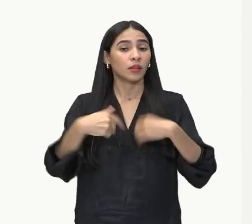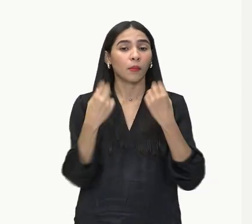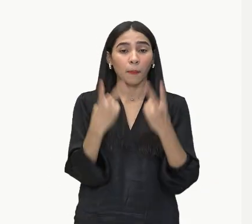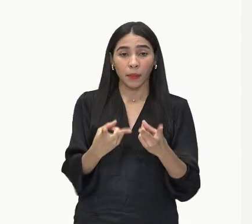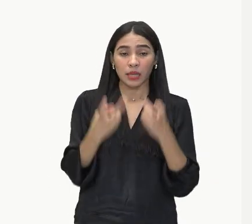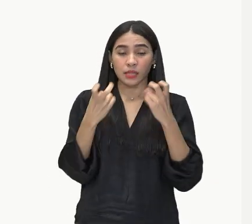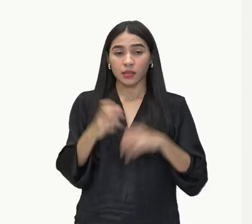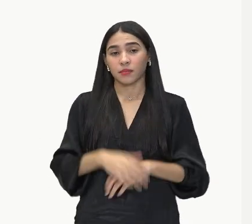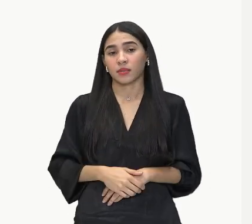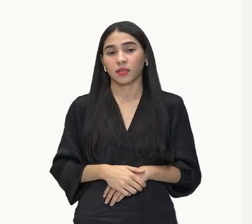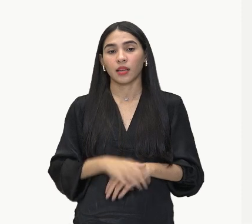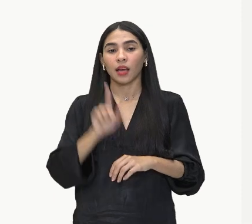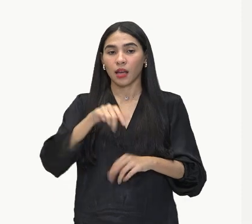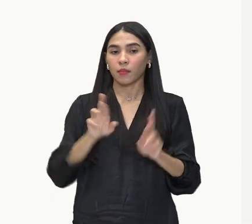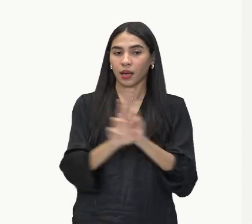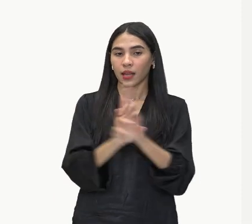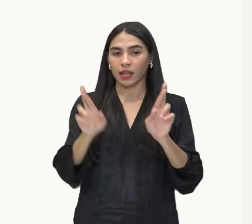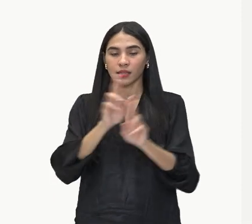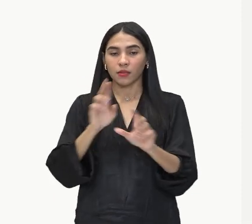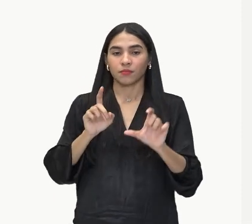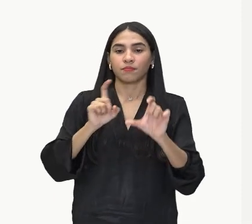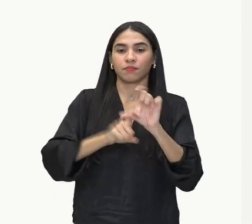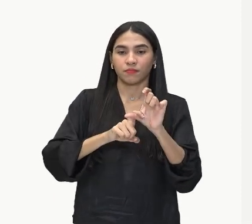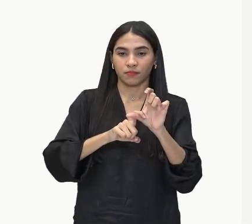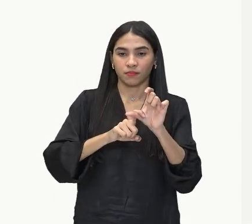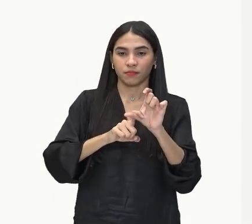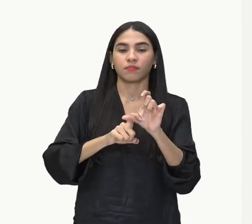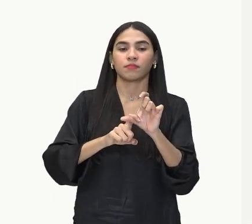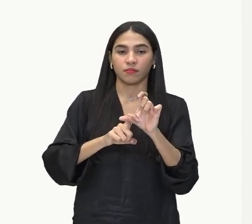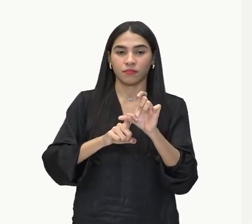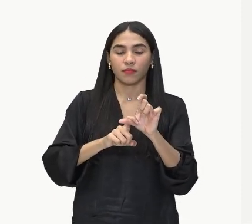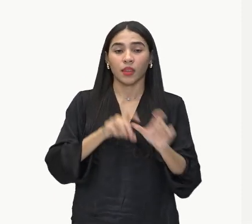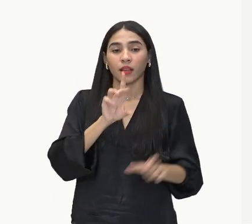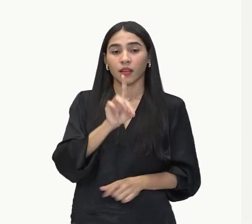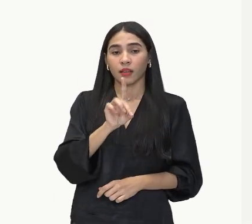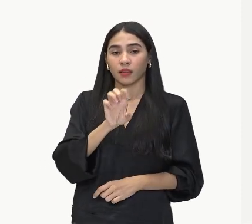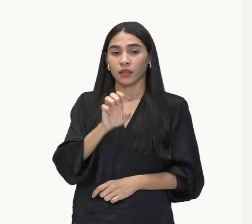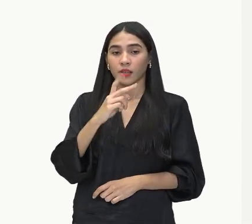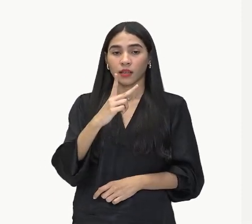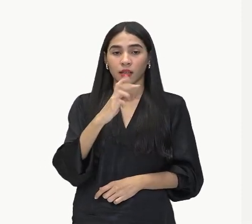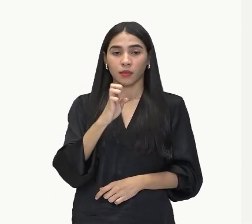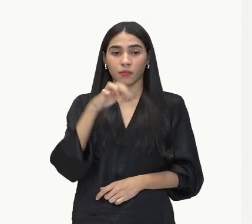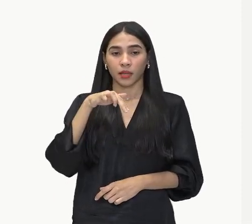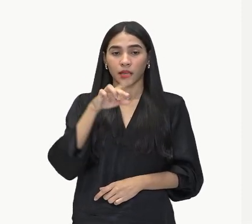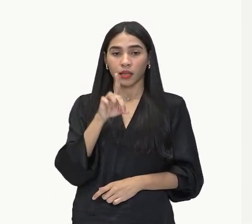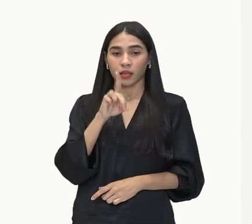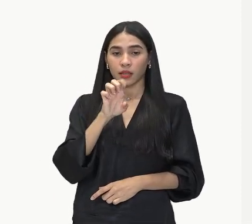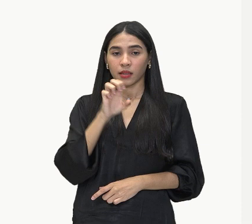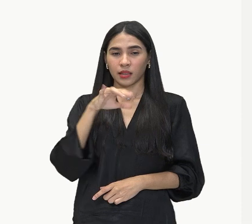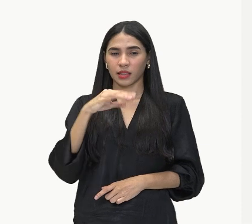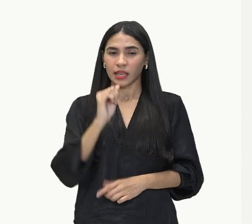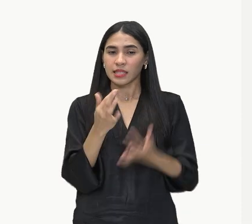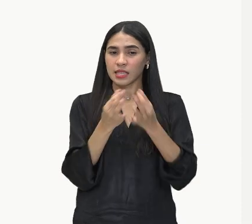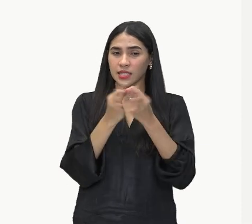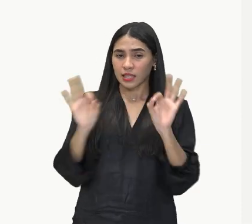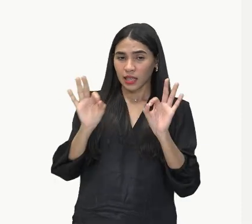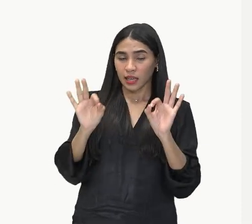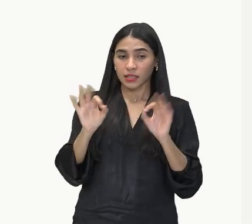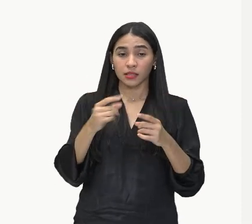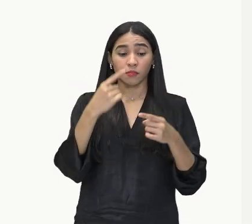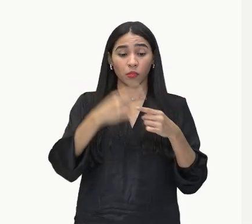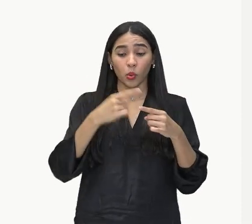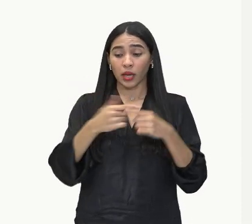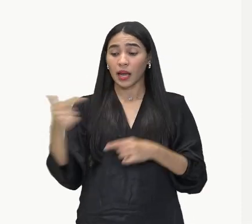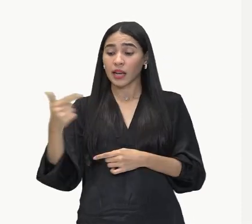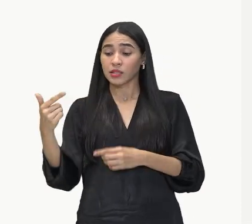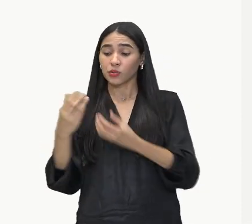estabeleceu aqui uma relação de dependência e dependência sintática. Por que dependência sintática? Porque a segunda oração,